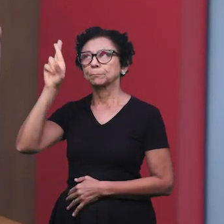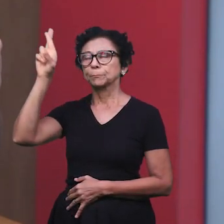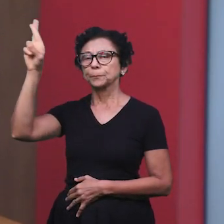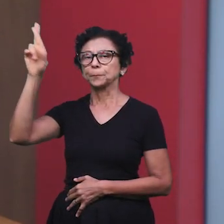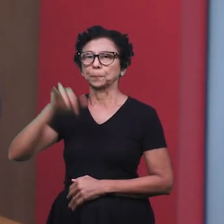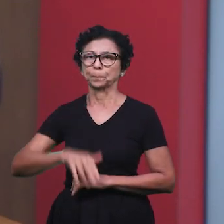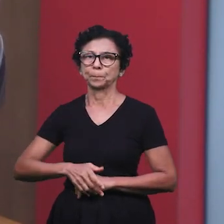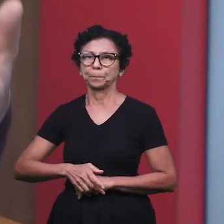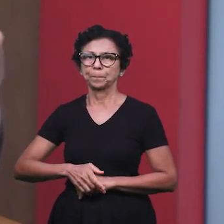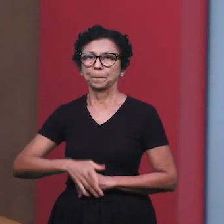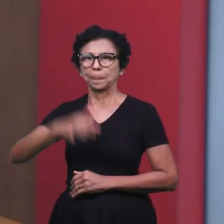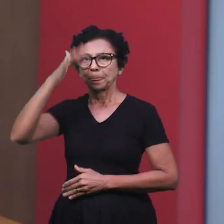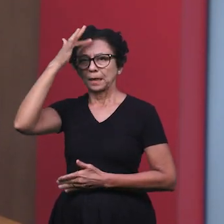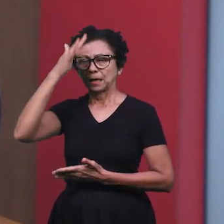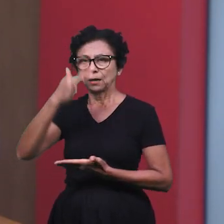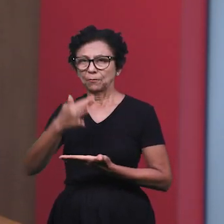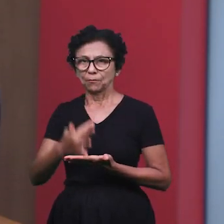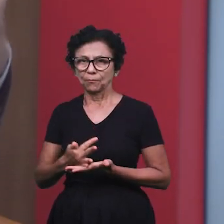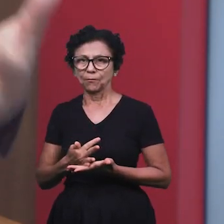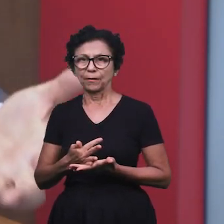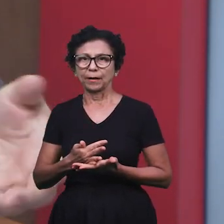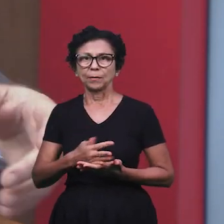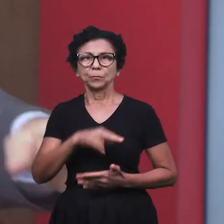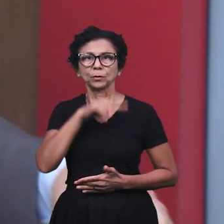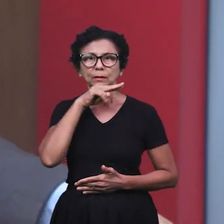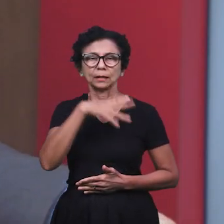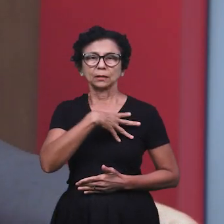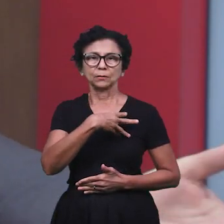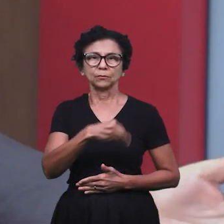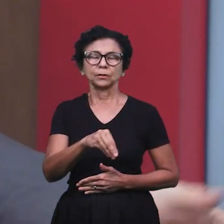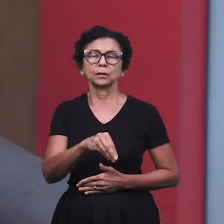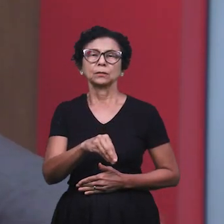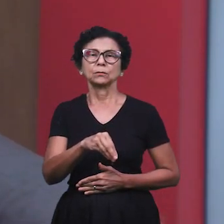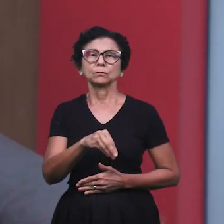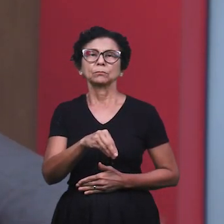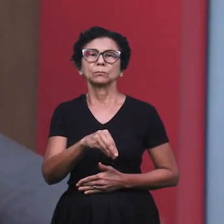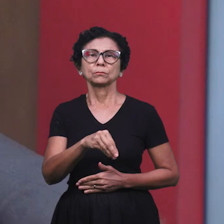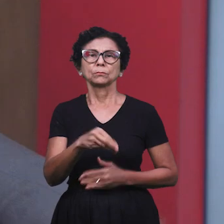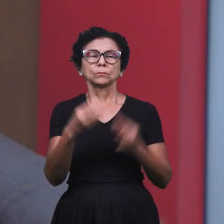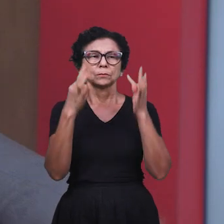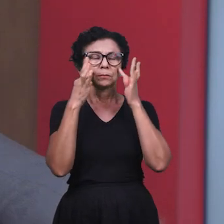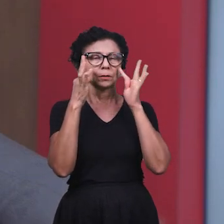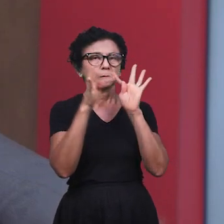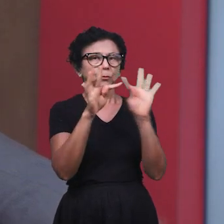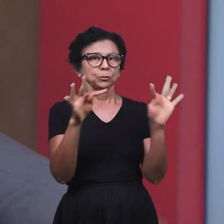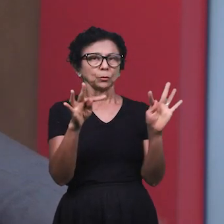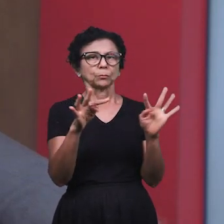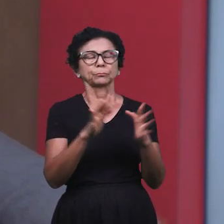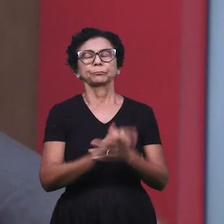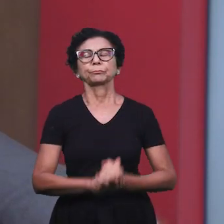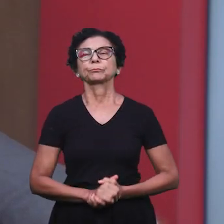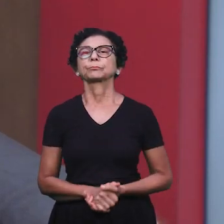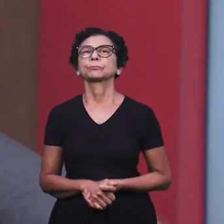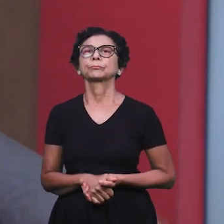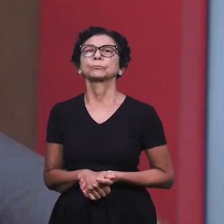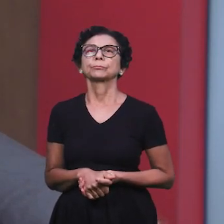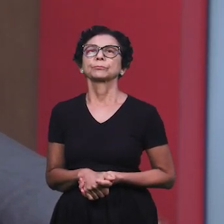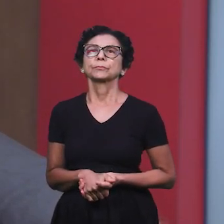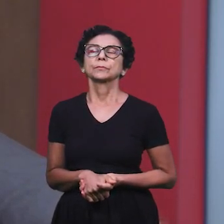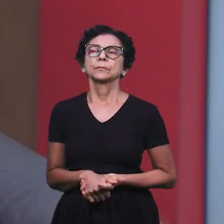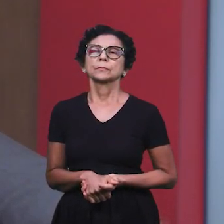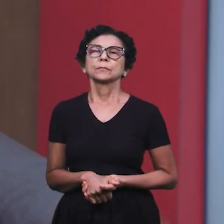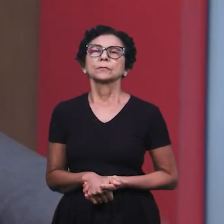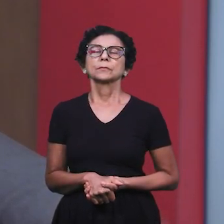aquela fé para o seu neto, para o seu filho. Então isso é maravilhoso, como Deus confirma